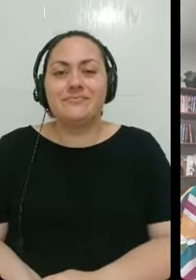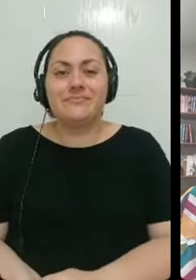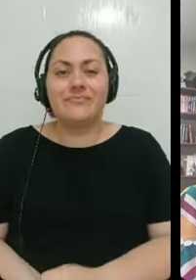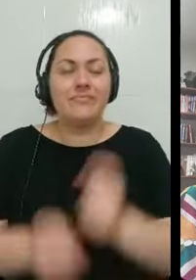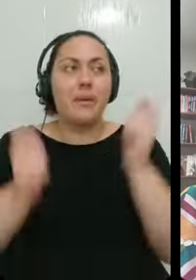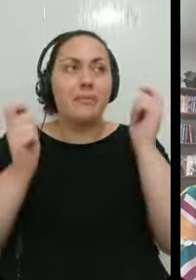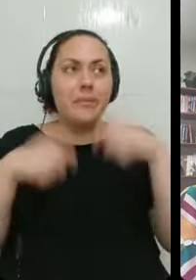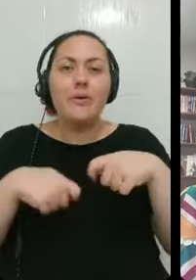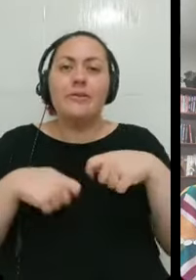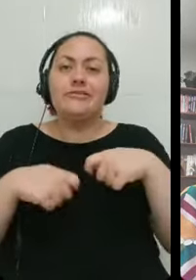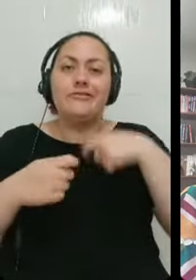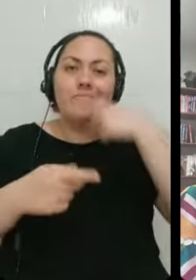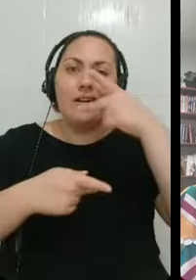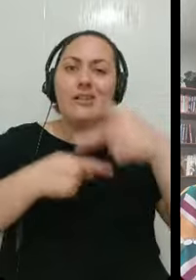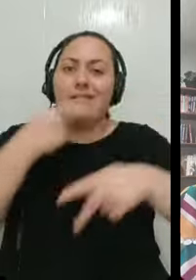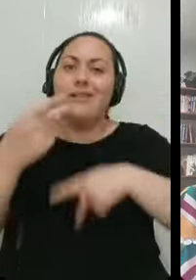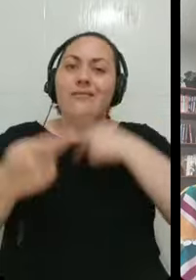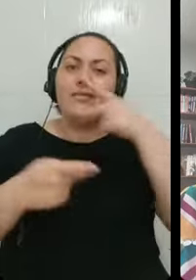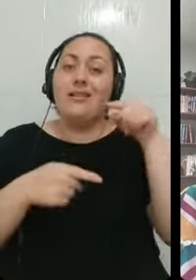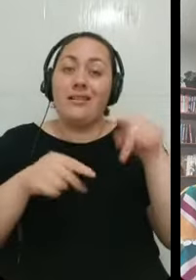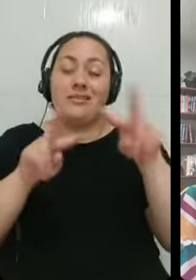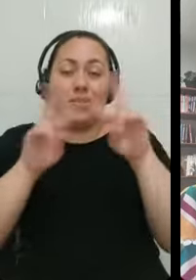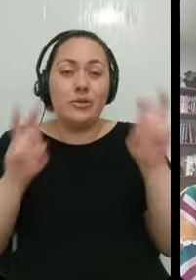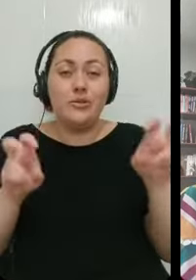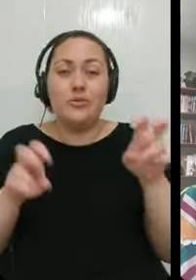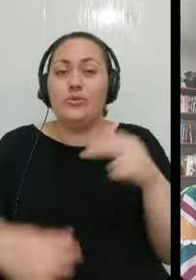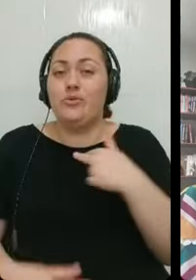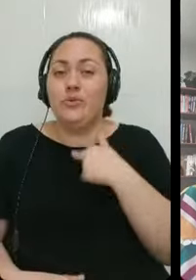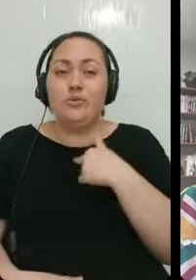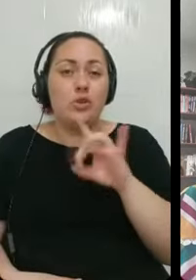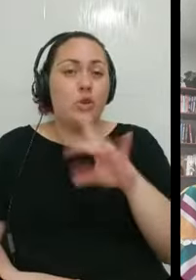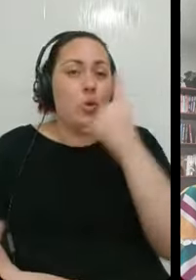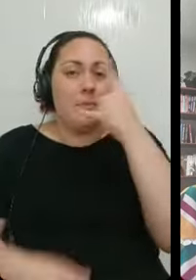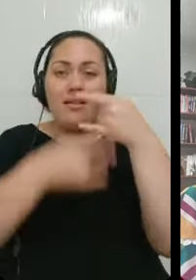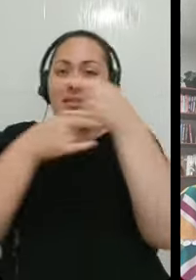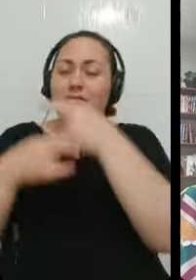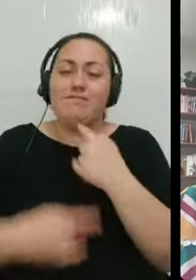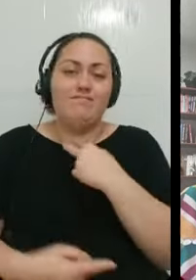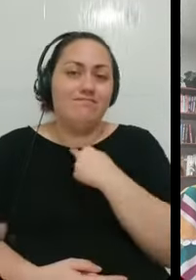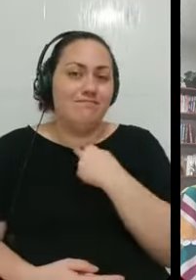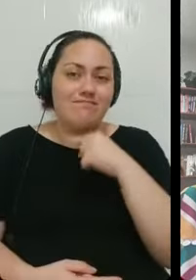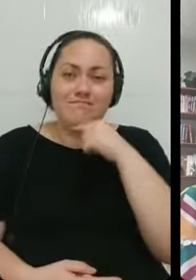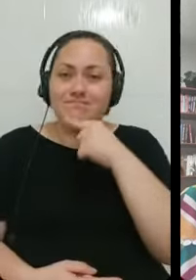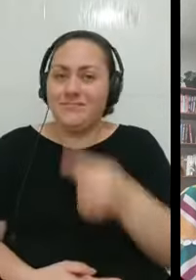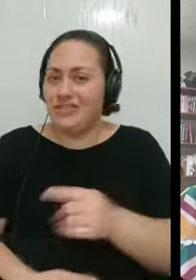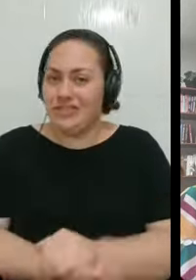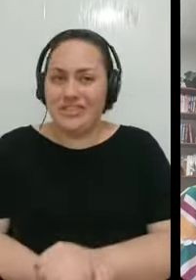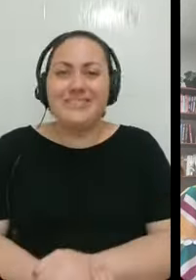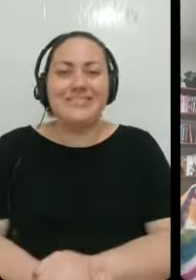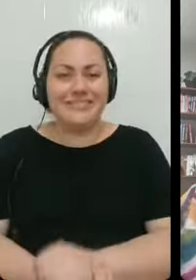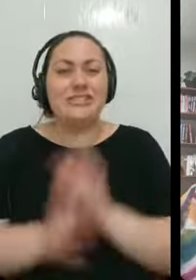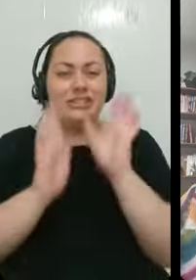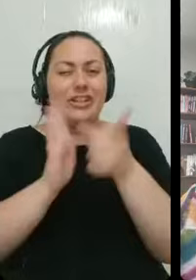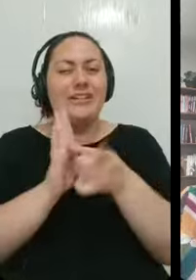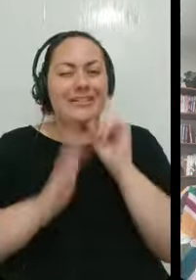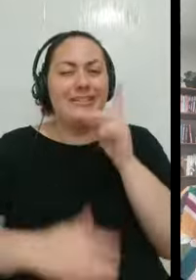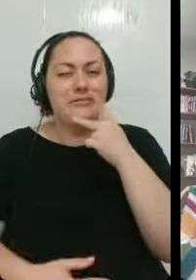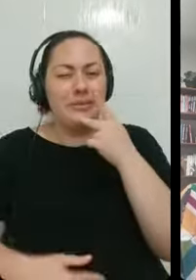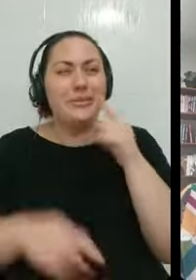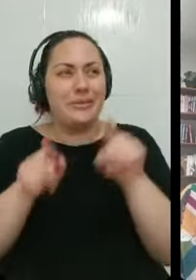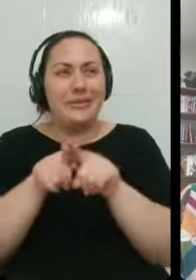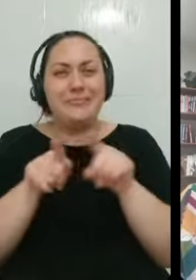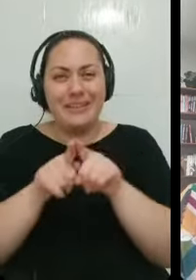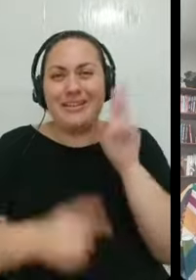explorando, né? Acho que são assuntos que não cabem numa live só, né? Acho que a gente falava um pouco disso também, né, ontem. O quanto a